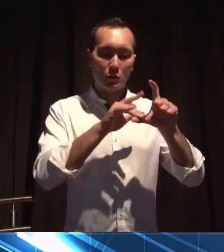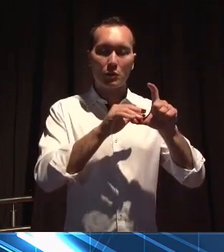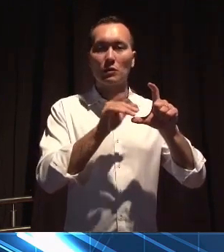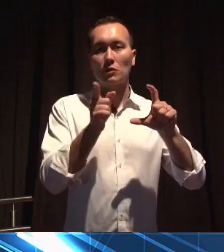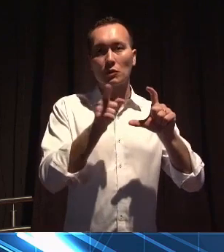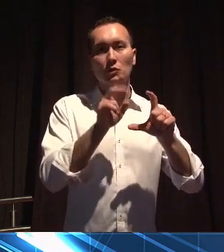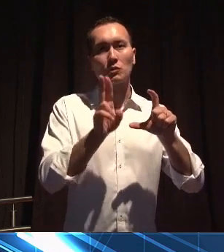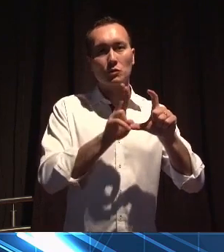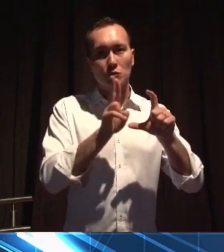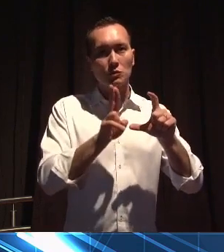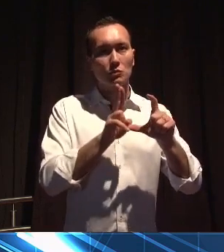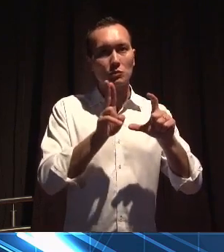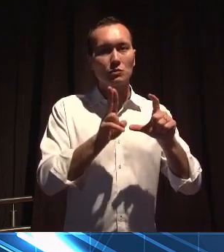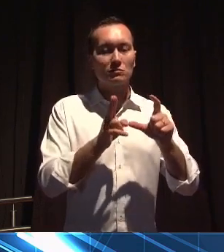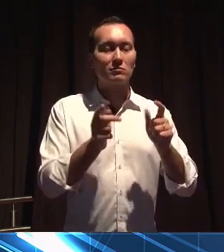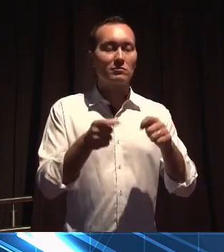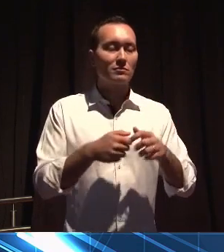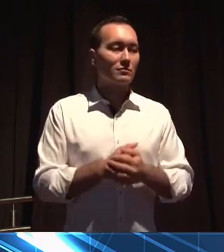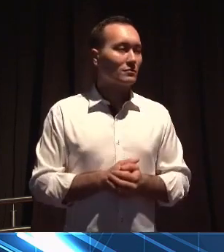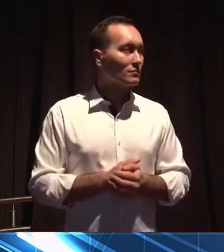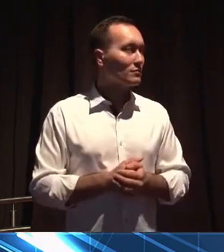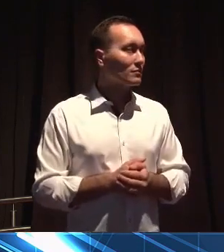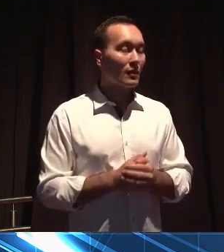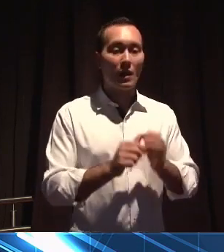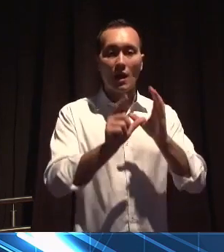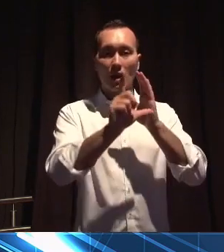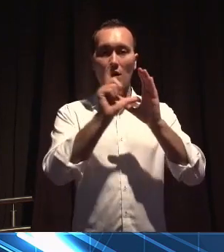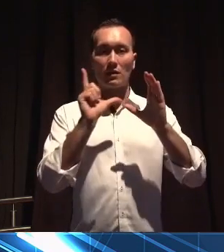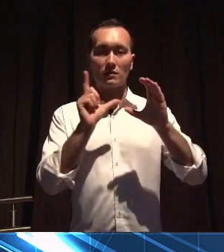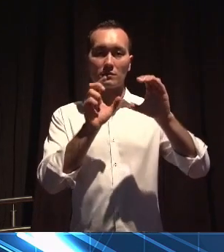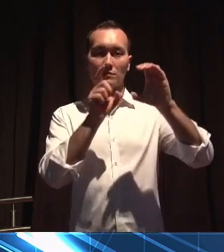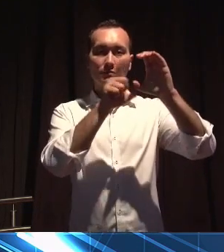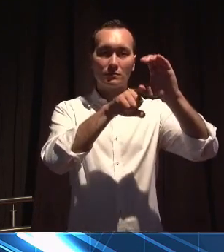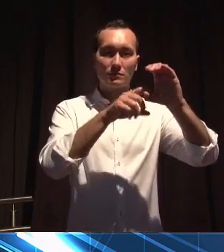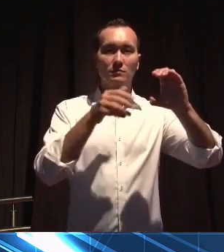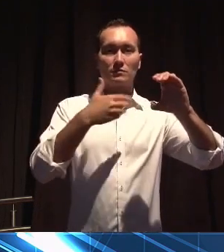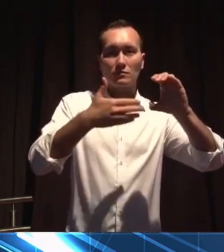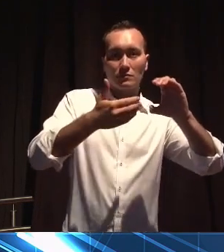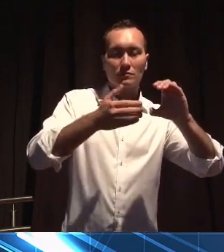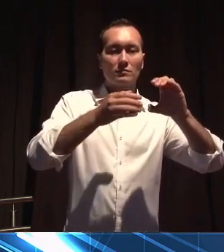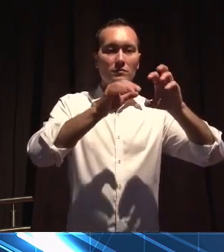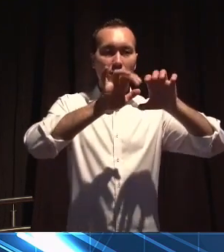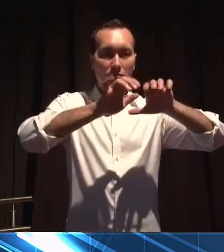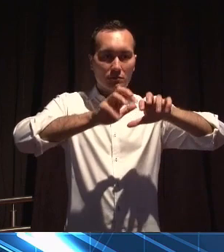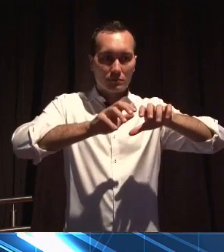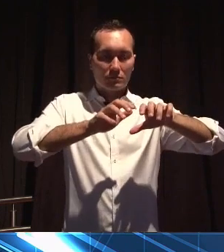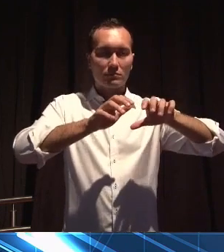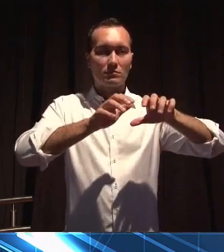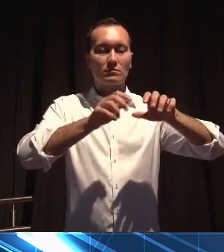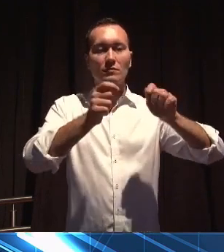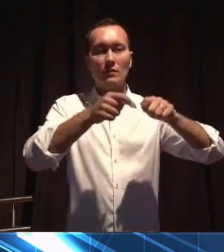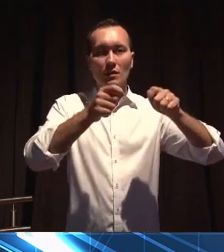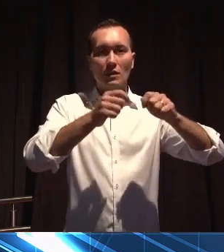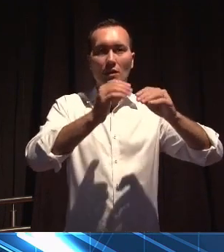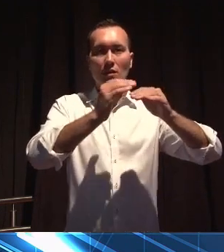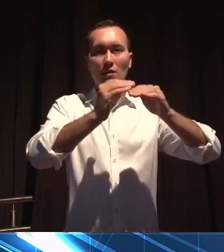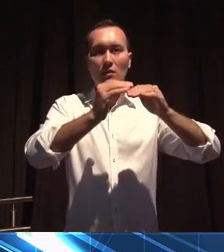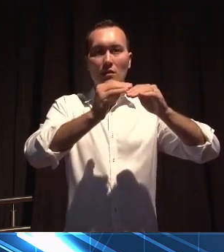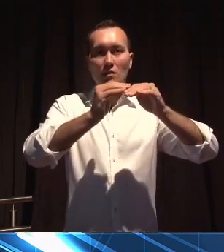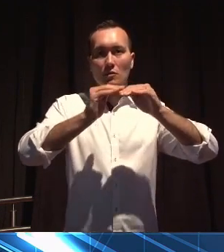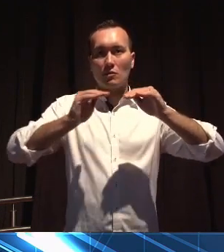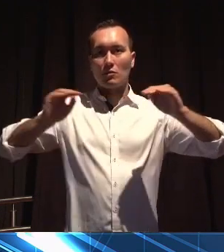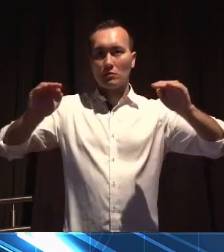uma dependência direta e aí depois eu classifico as classes em baixo nível e alto nível e alto nível não vai depender diretamente